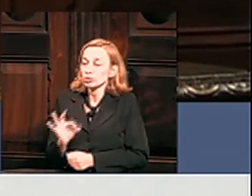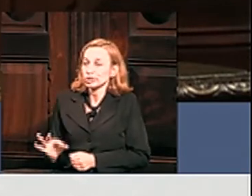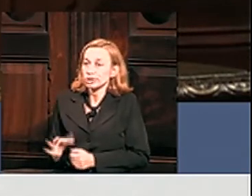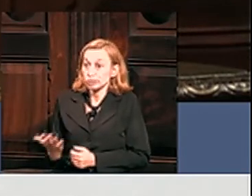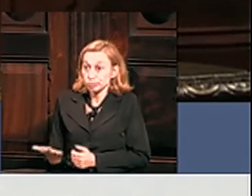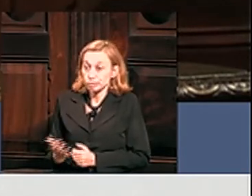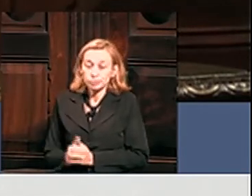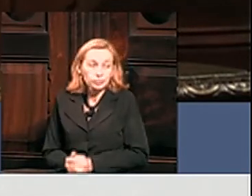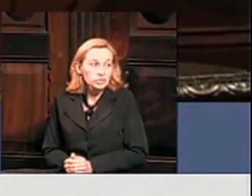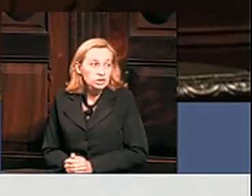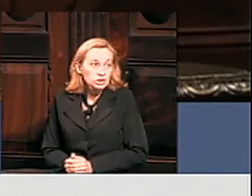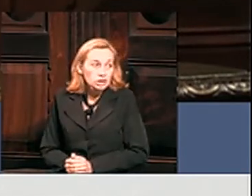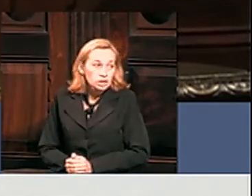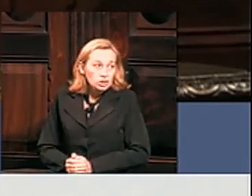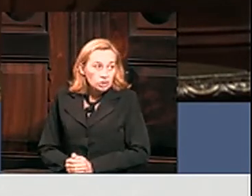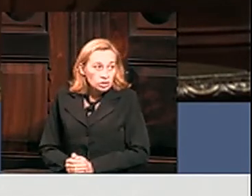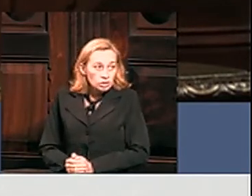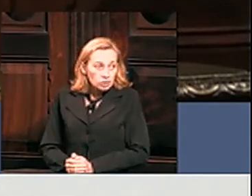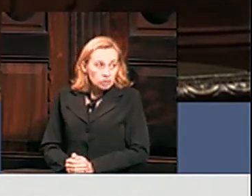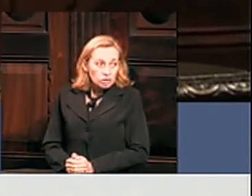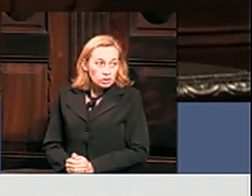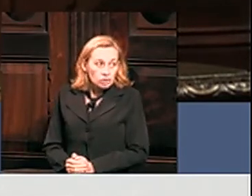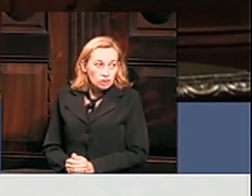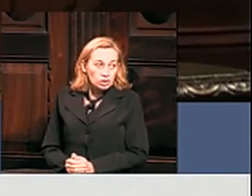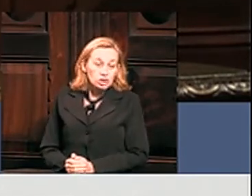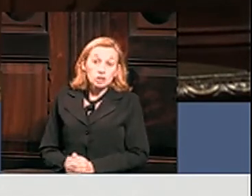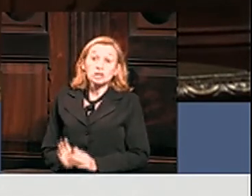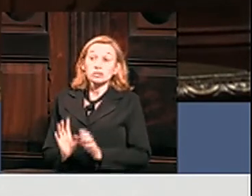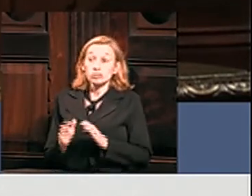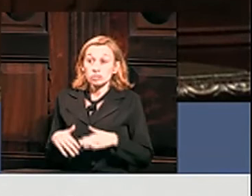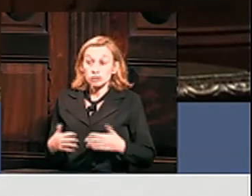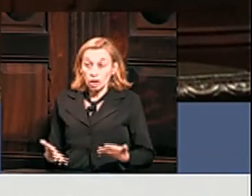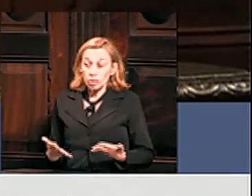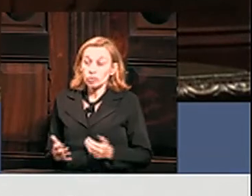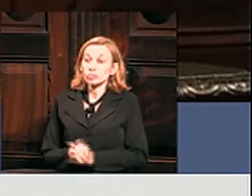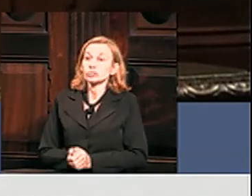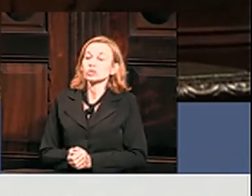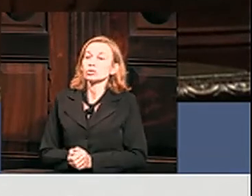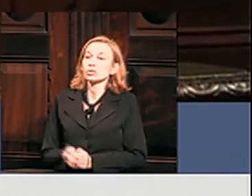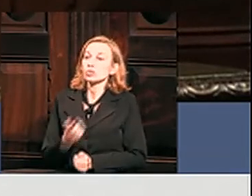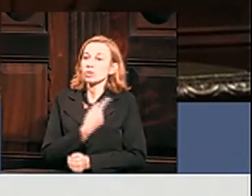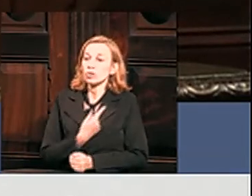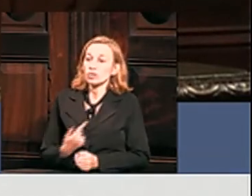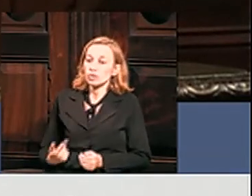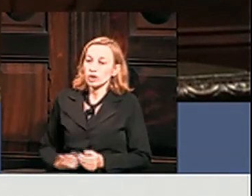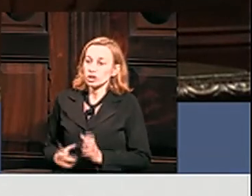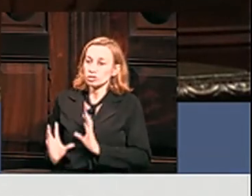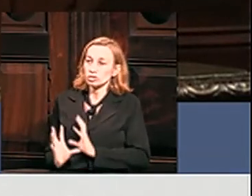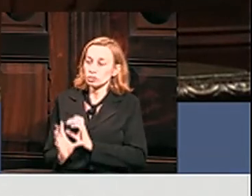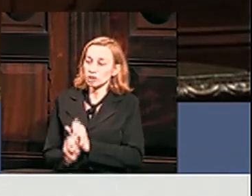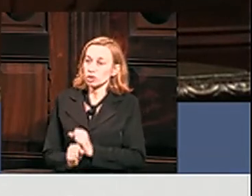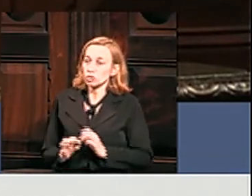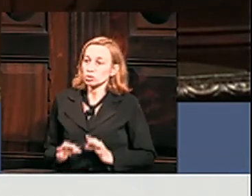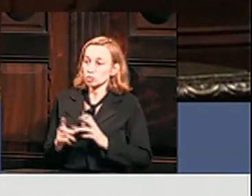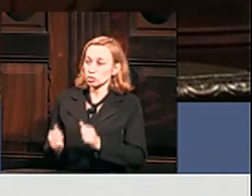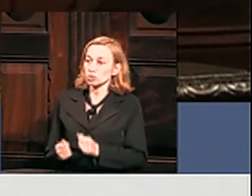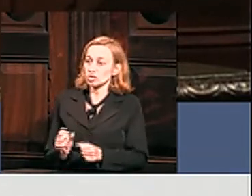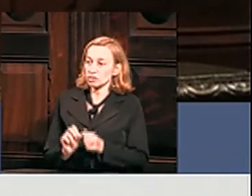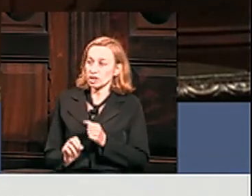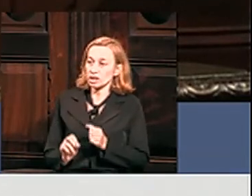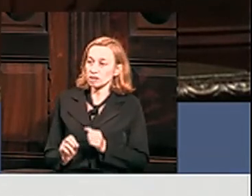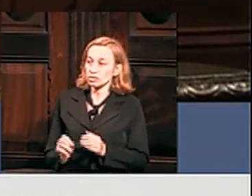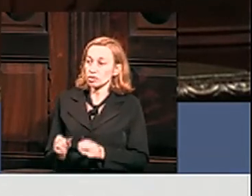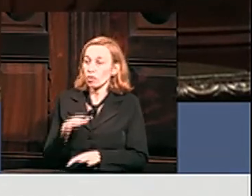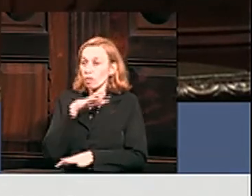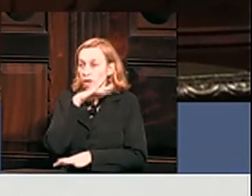1,1%. Então, a prestação de contas do governo foi um desastre. E nós já sabíamos